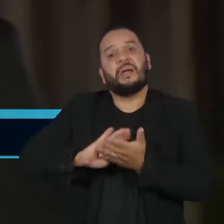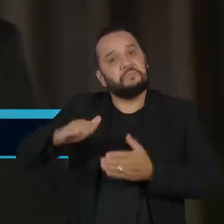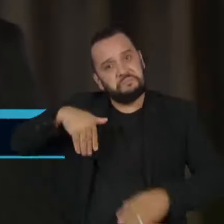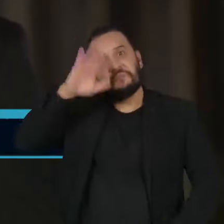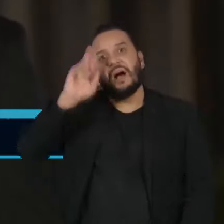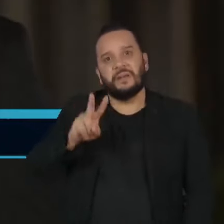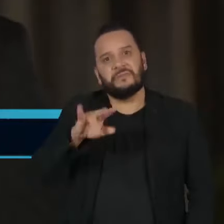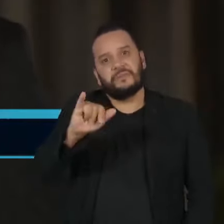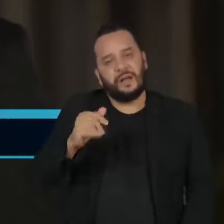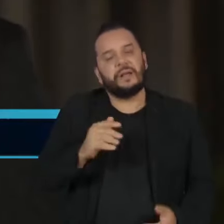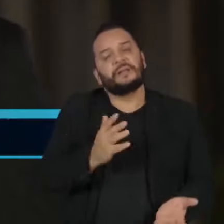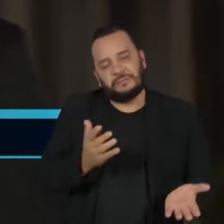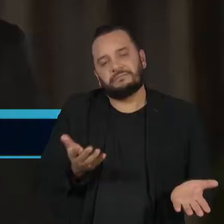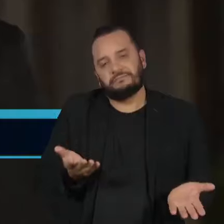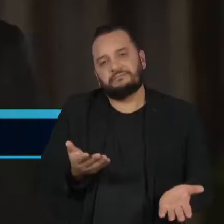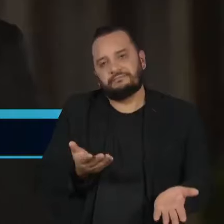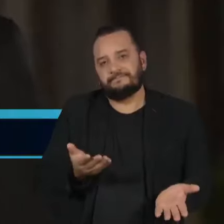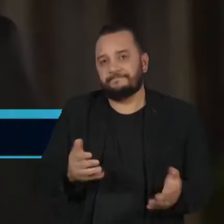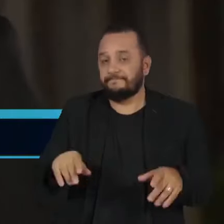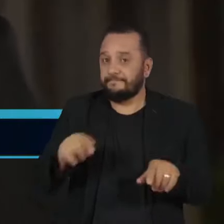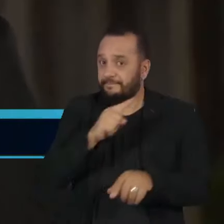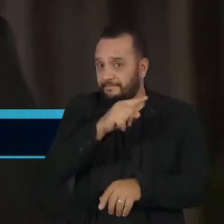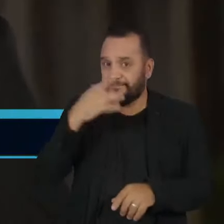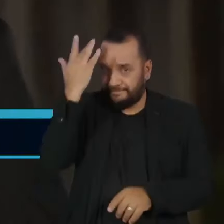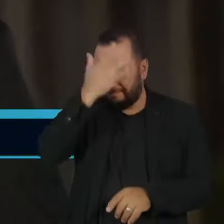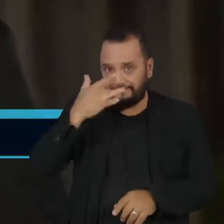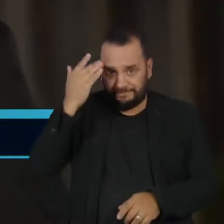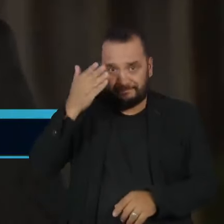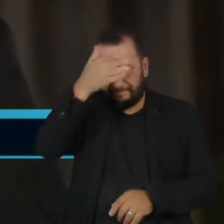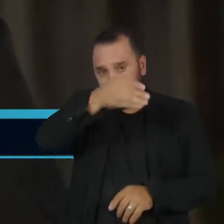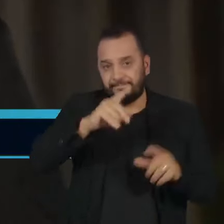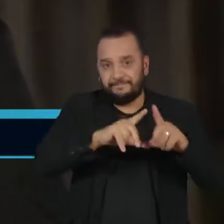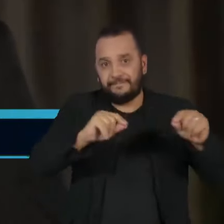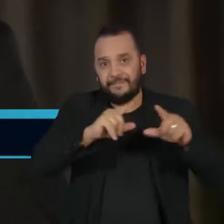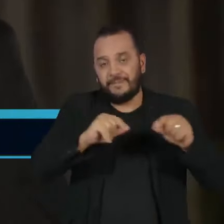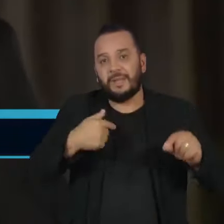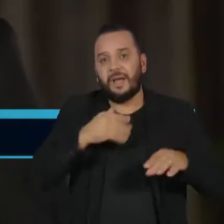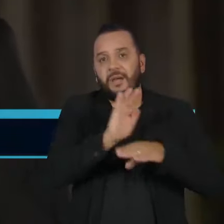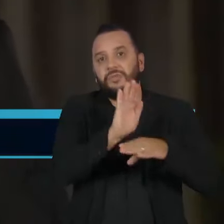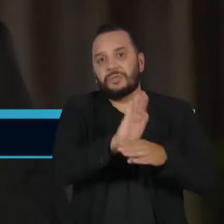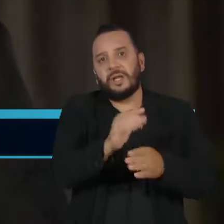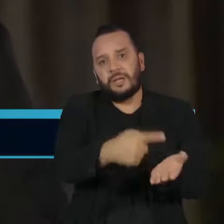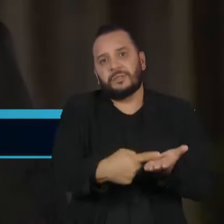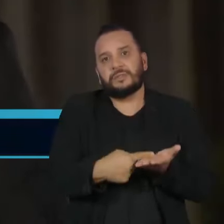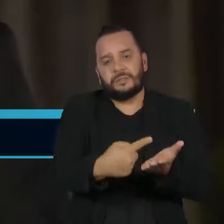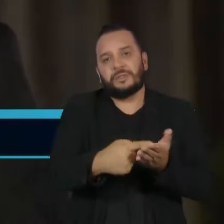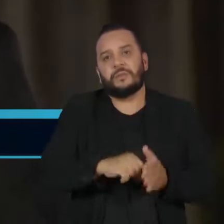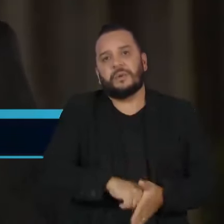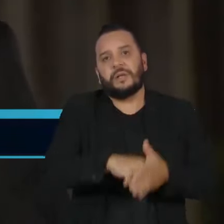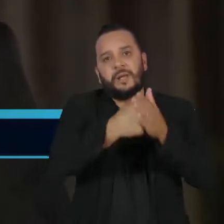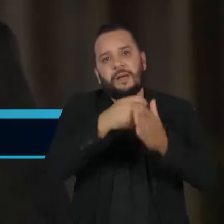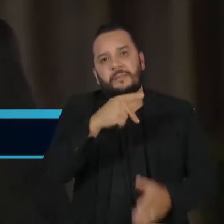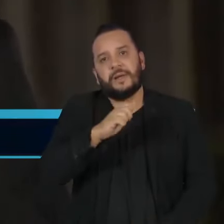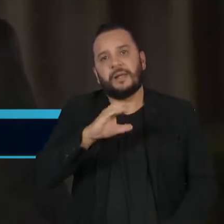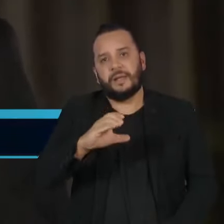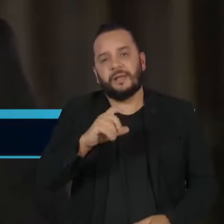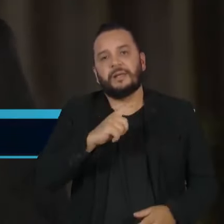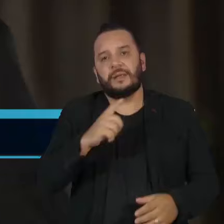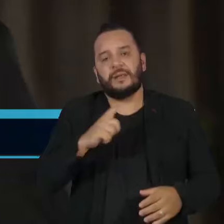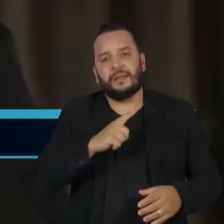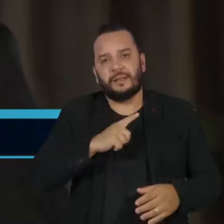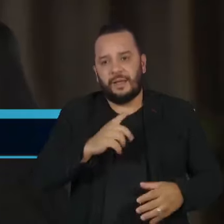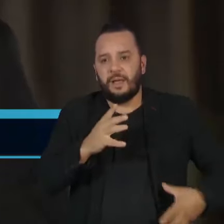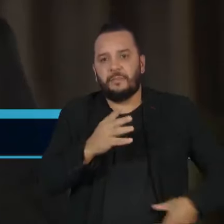Em Brasília, Haddad já tem a primeira missão definida: ajudar na articulação para barrar a PEC que propõe um bônus salarial